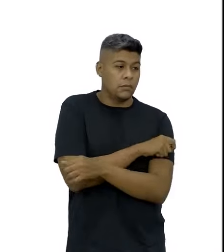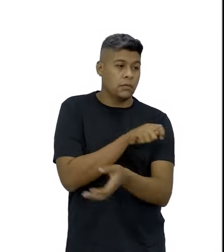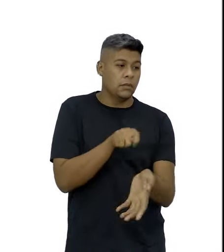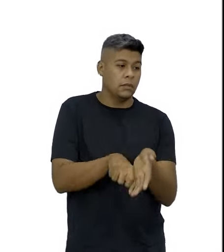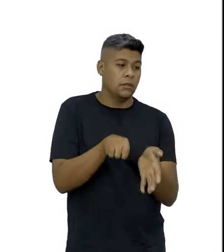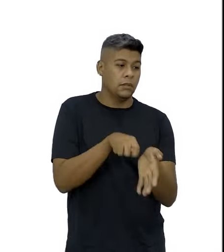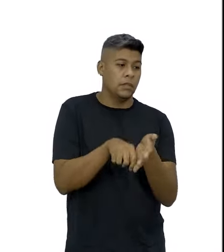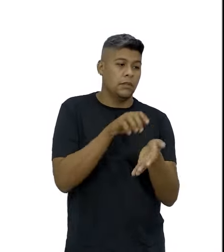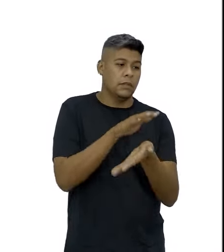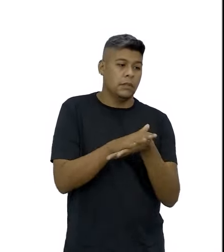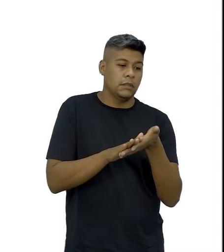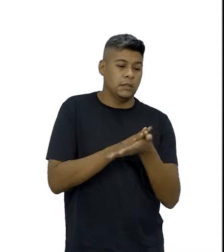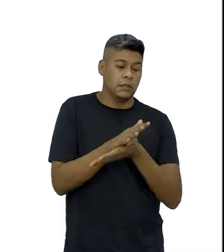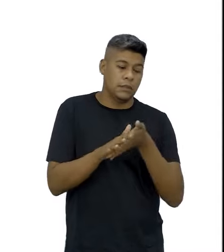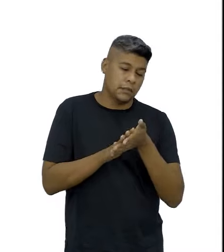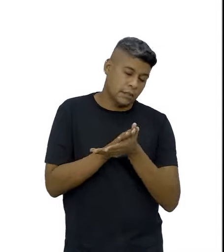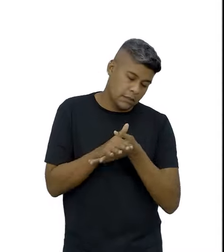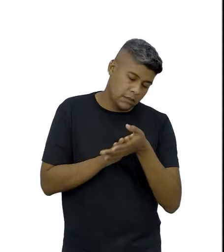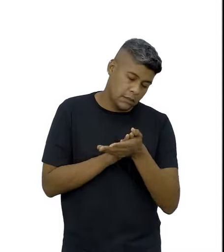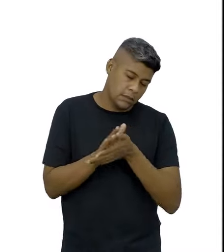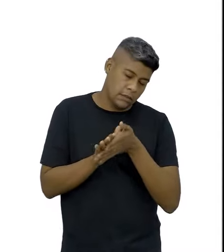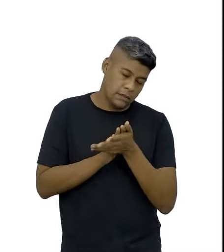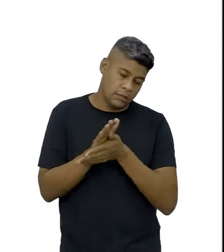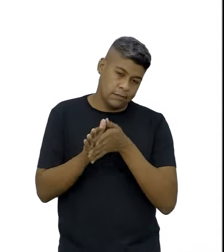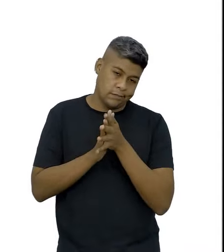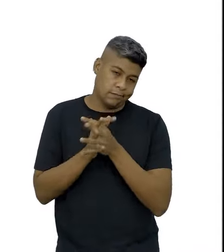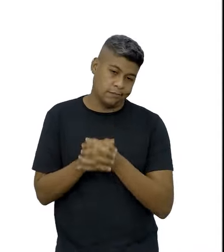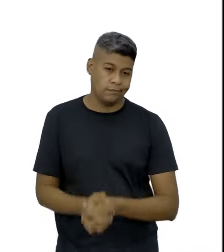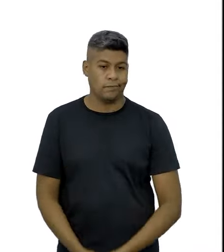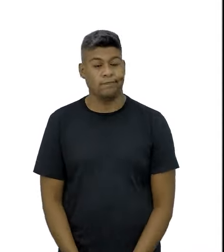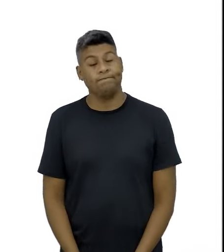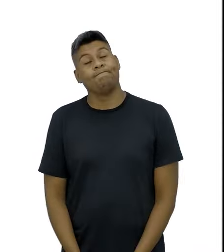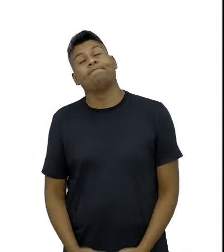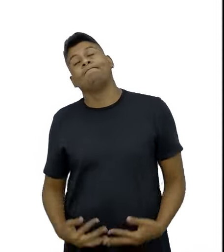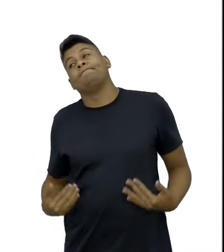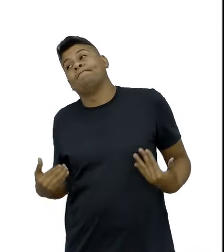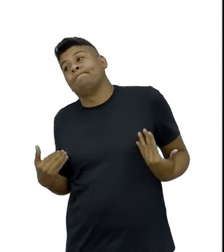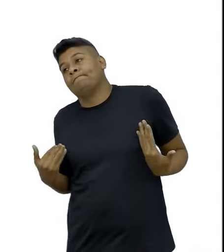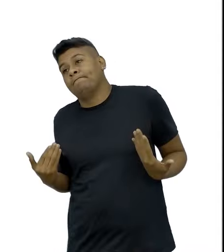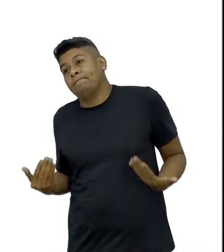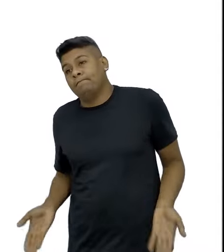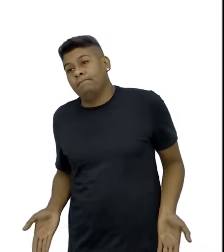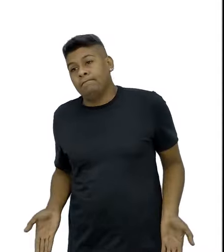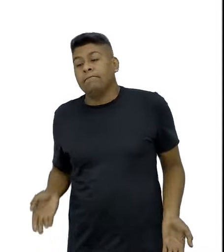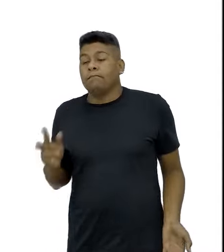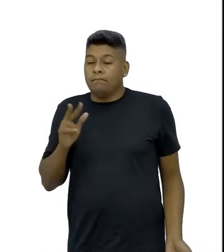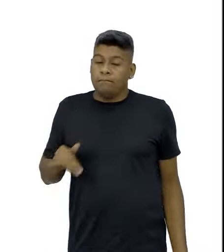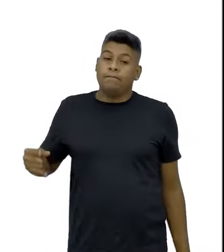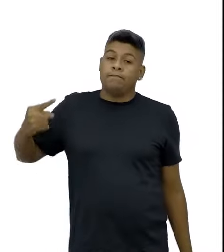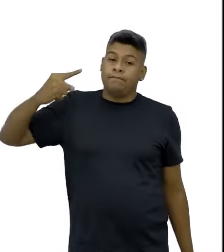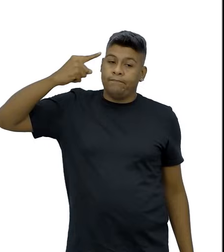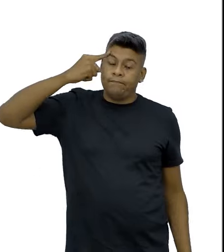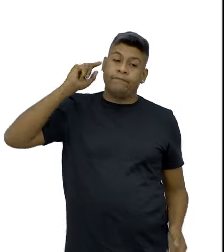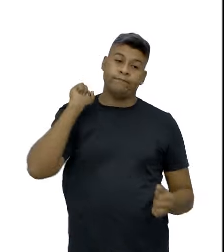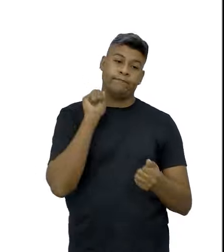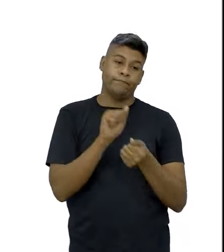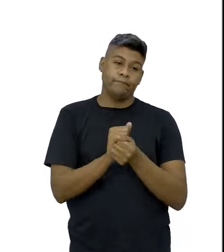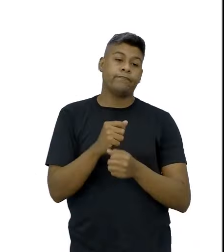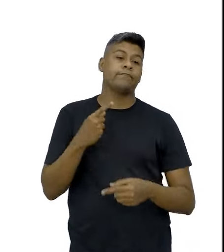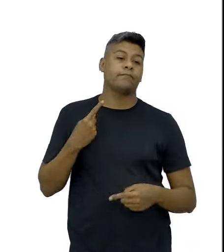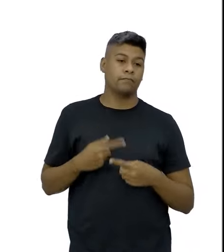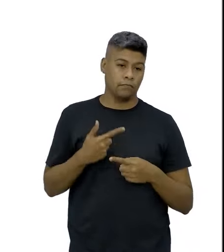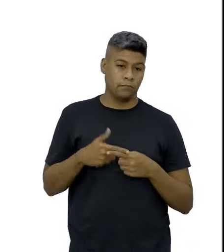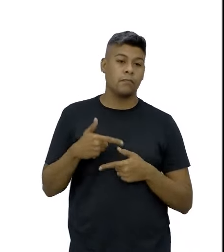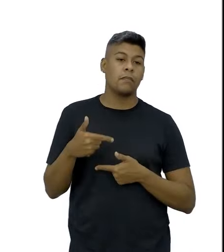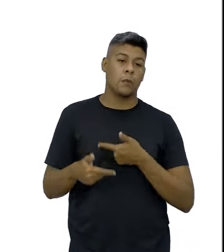escrevem, ao menos sequer escrevem convencionalmente. Então, a gente vai refletir juntos sobre o porquê desse